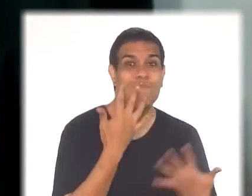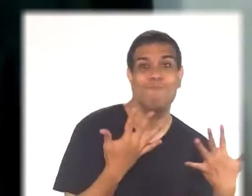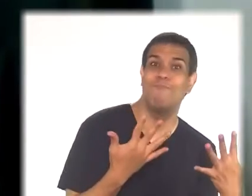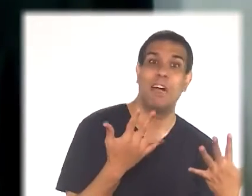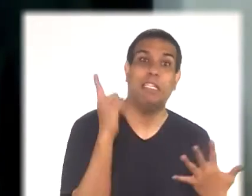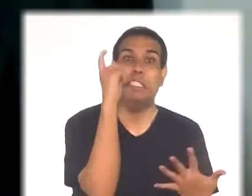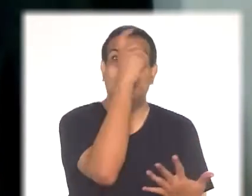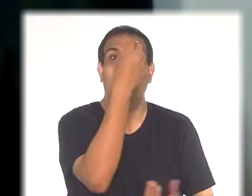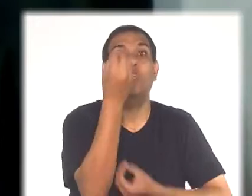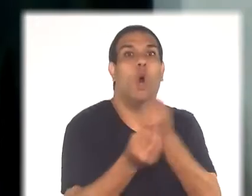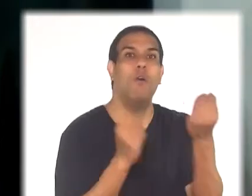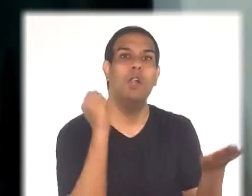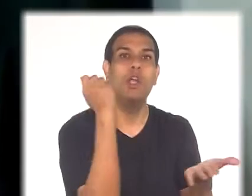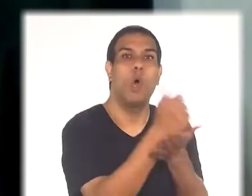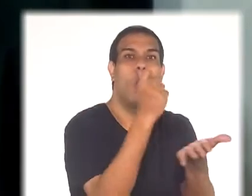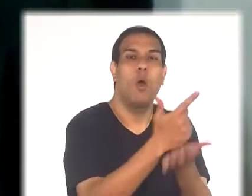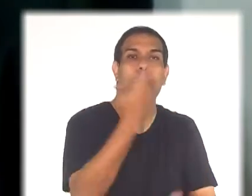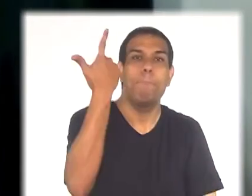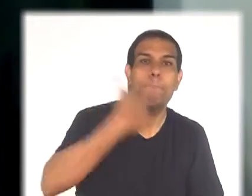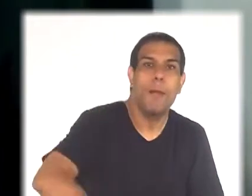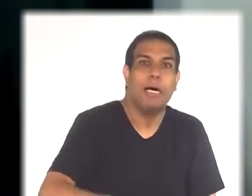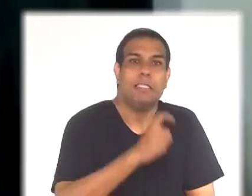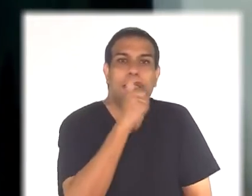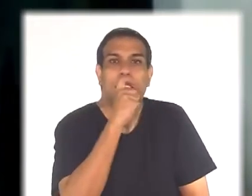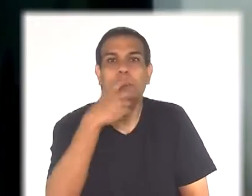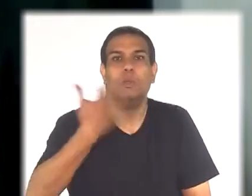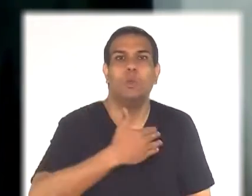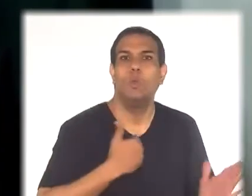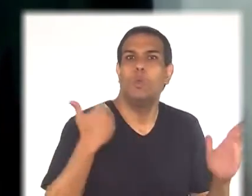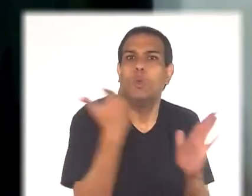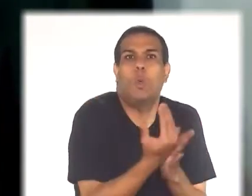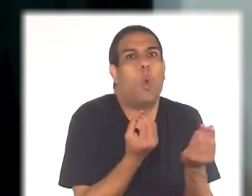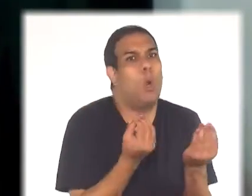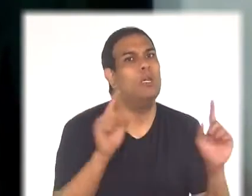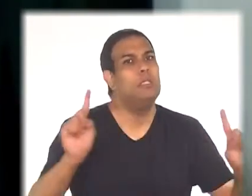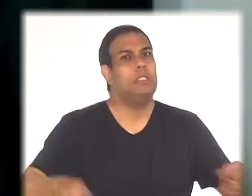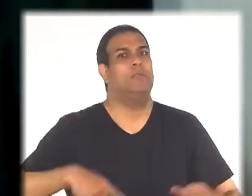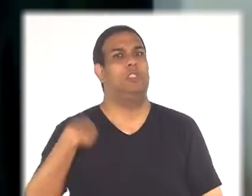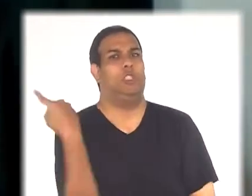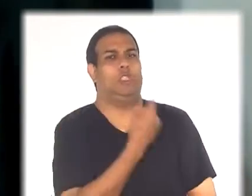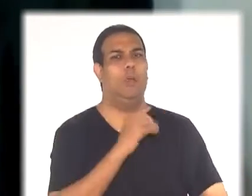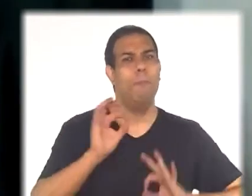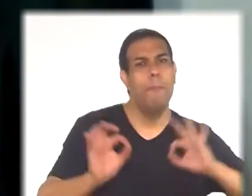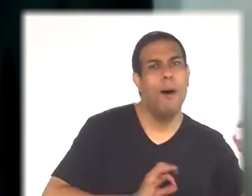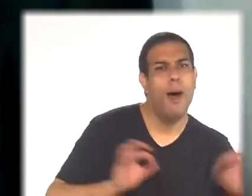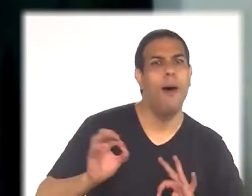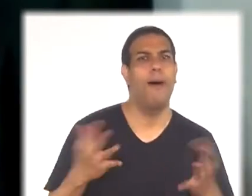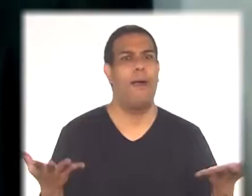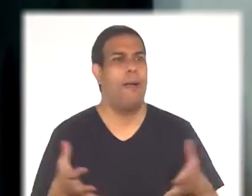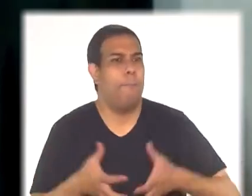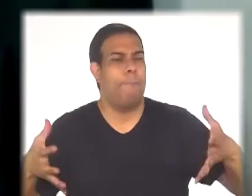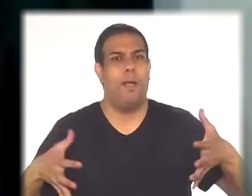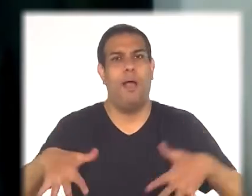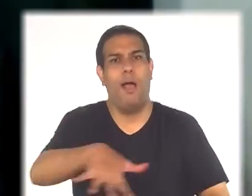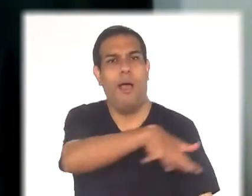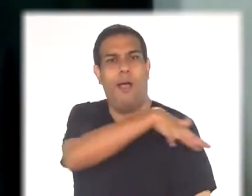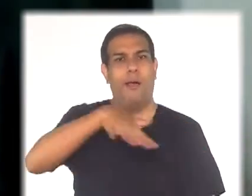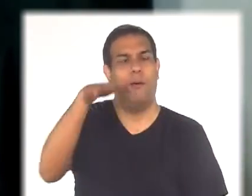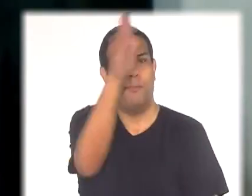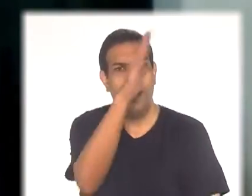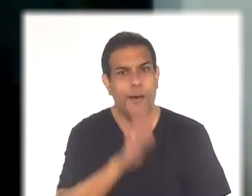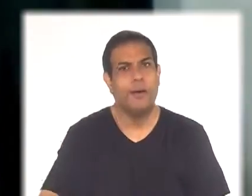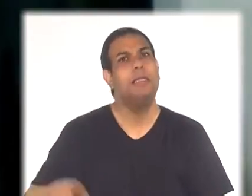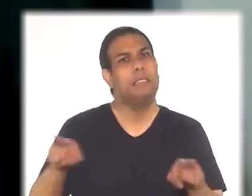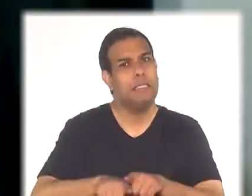refrigeradores e freezer normais não chegam nessa temperatura de menos 80 graus. Nossa, então, é um desafio logístico maior para um país com as dimensões